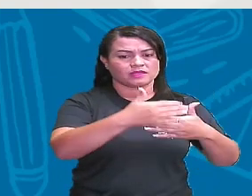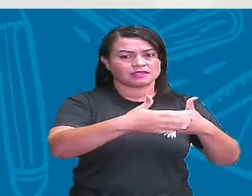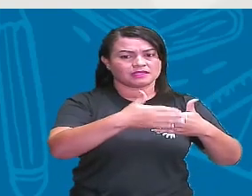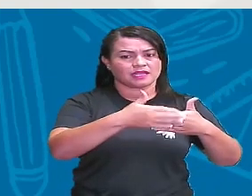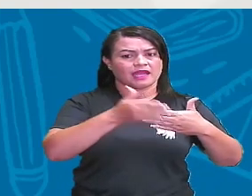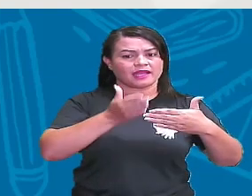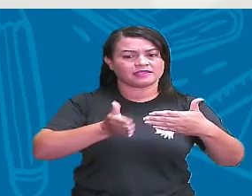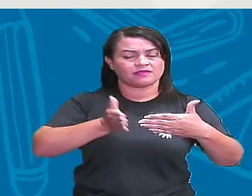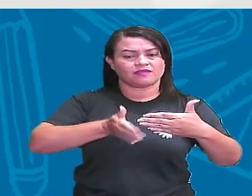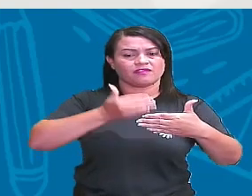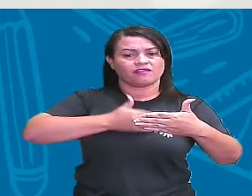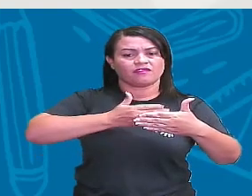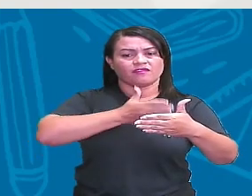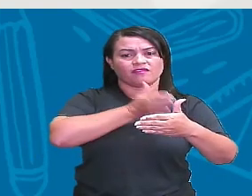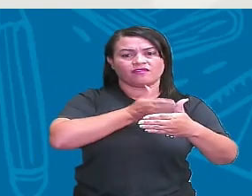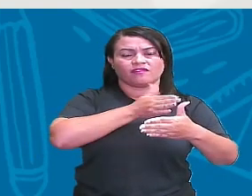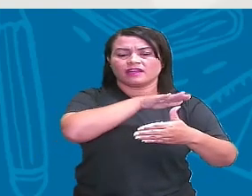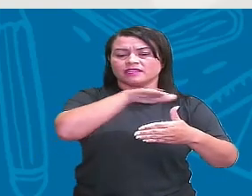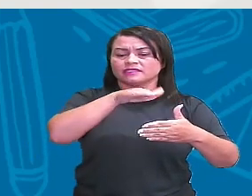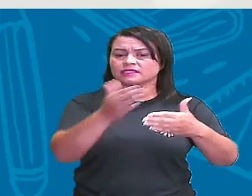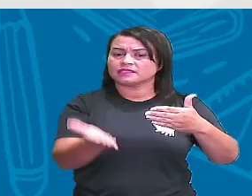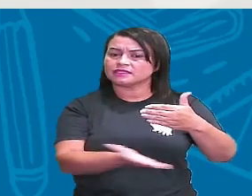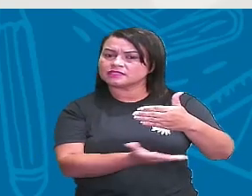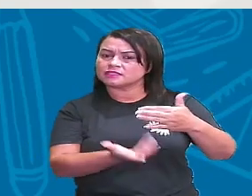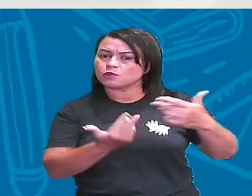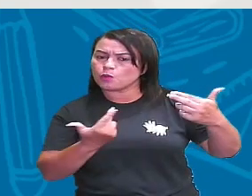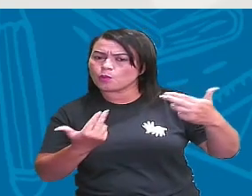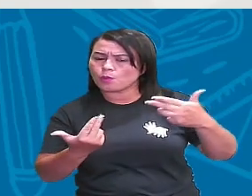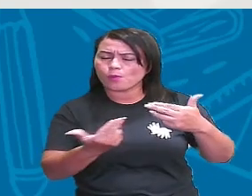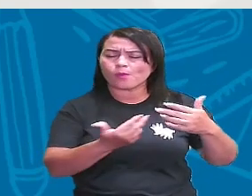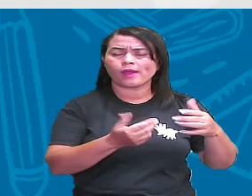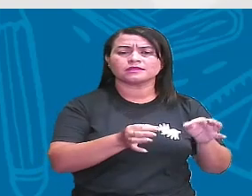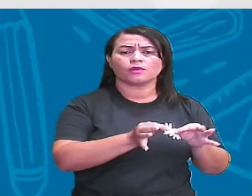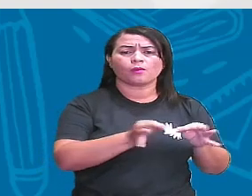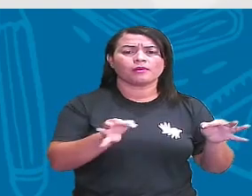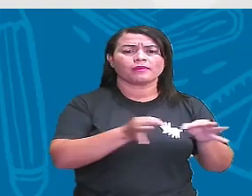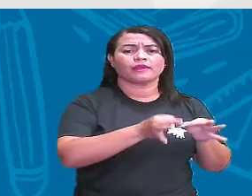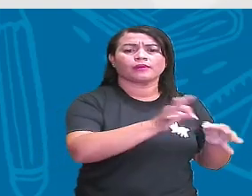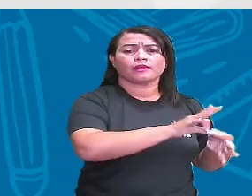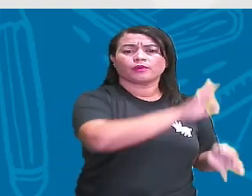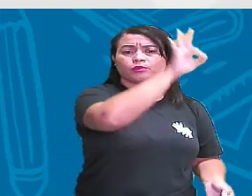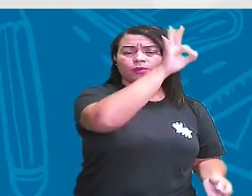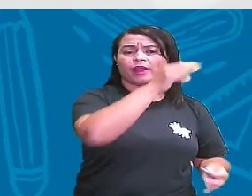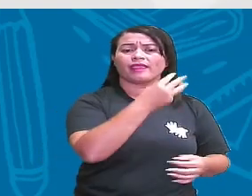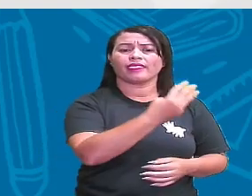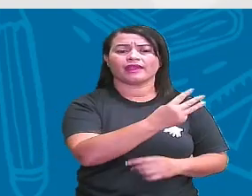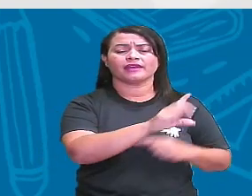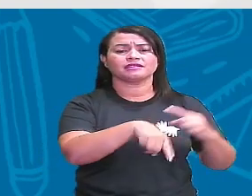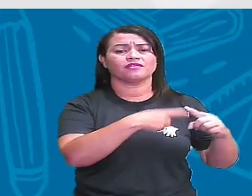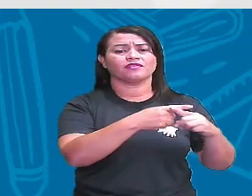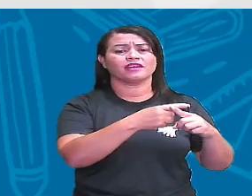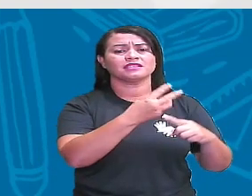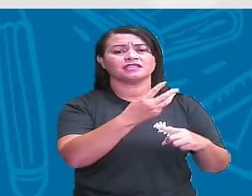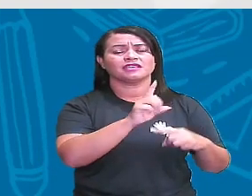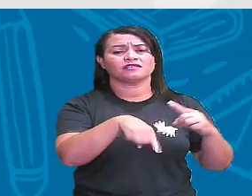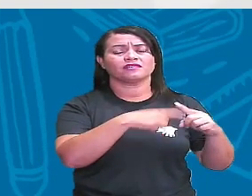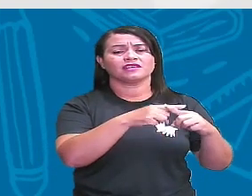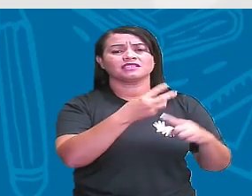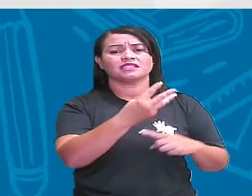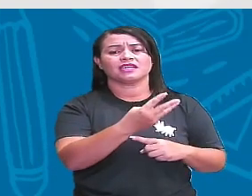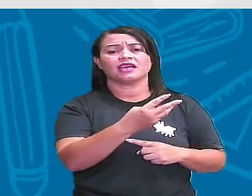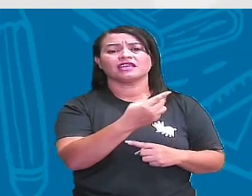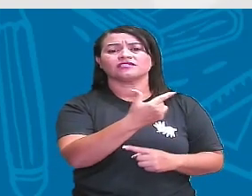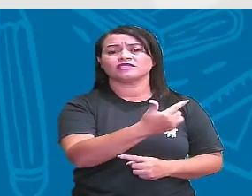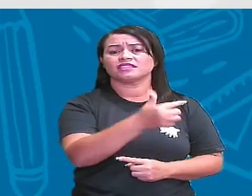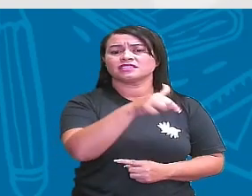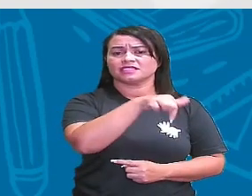iguais, as arestas têm as mesmas medidas. Então, comprimento, largura e altura, 3 vezes 3 vezes 3, 27. 3 vezes 3,